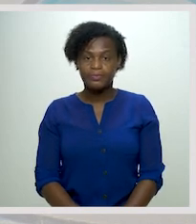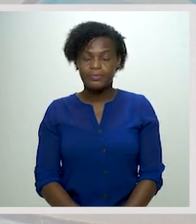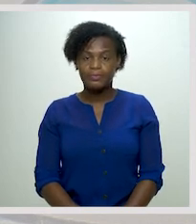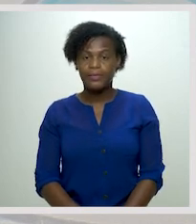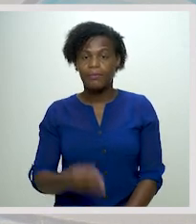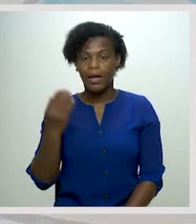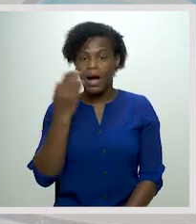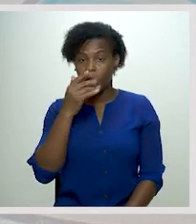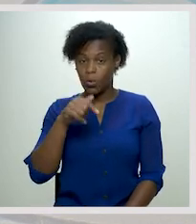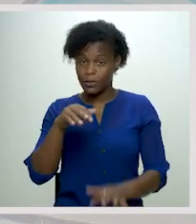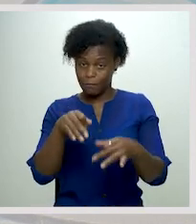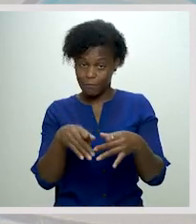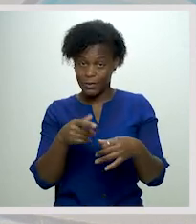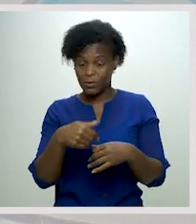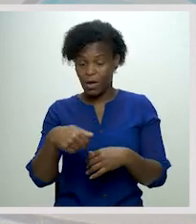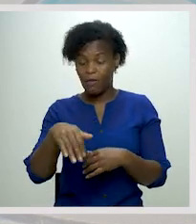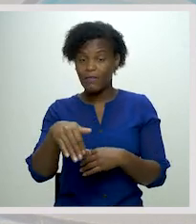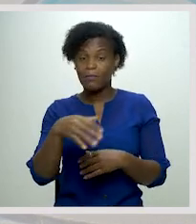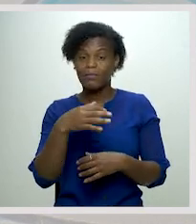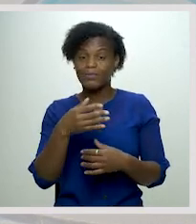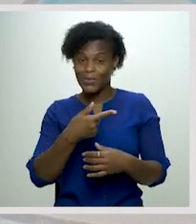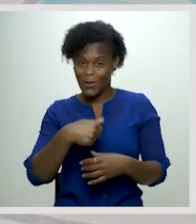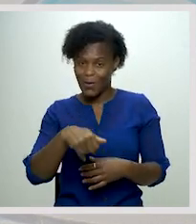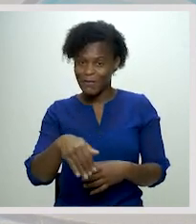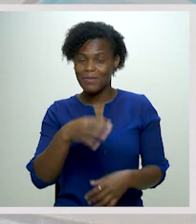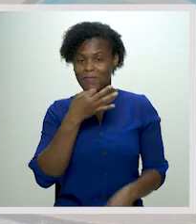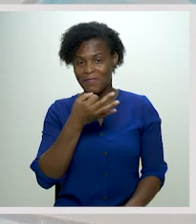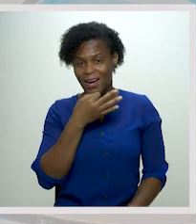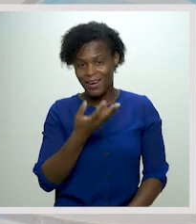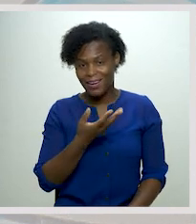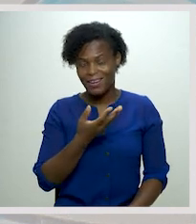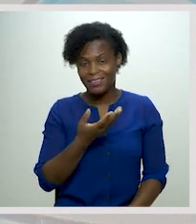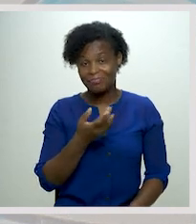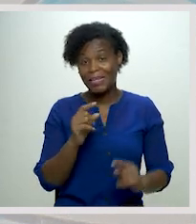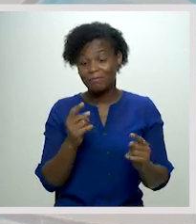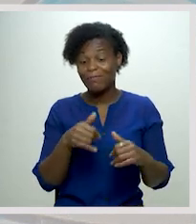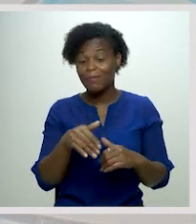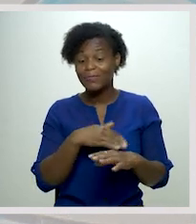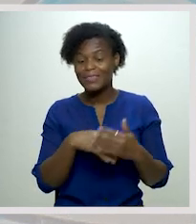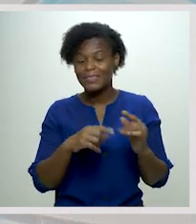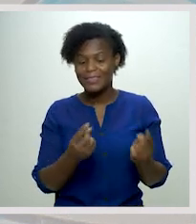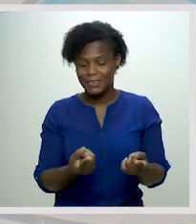Ao fim da nossa aula de hoje, vamos falar, aliás, vamos à síntese,